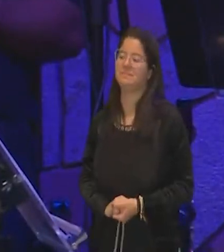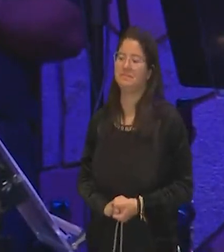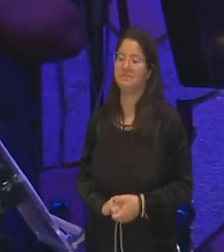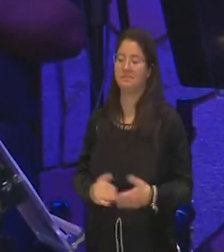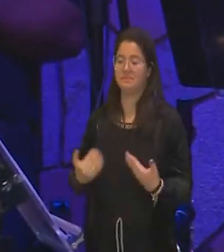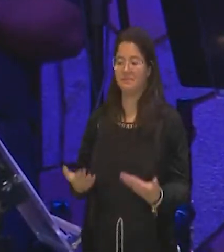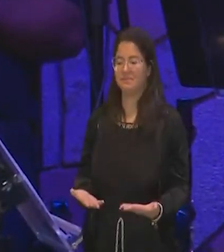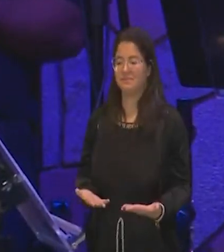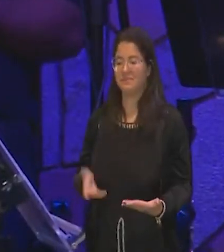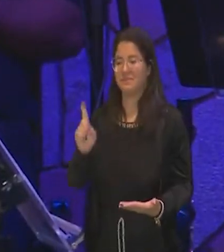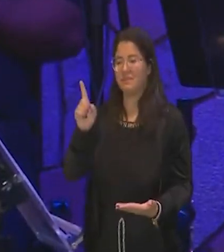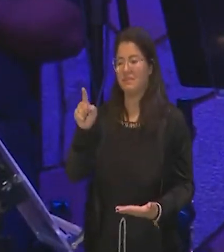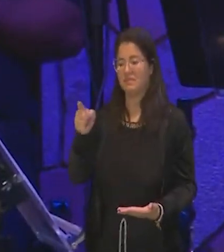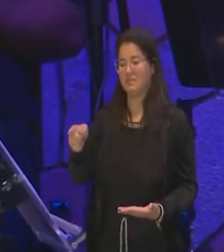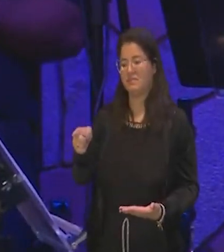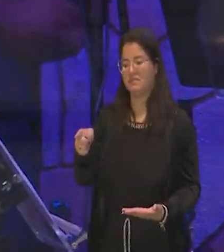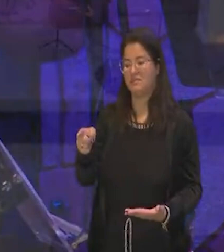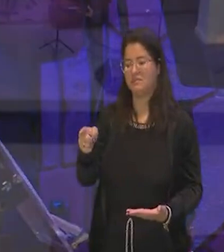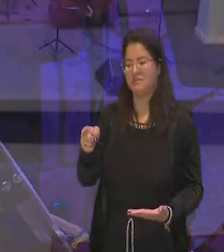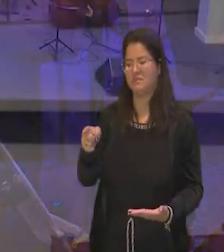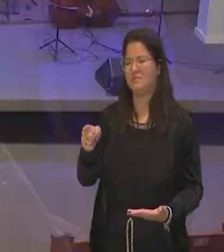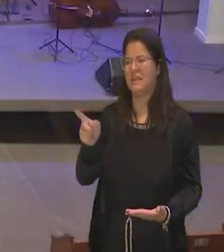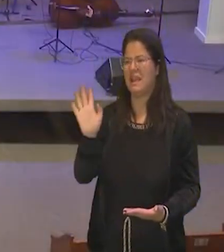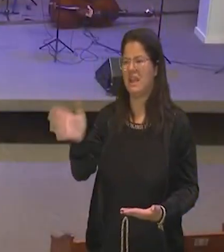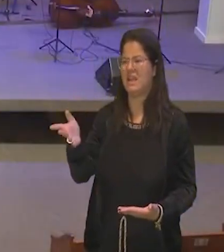Você já comprou algum gás para alguma família?